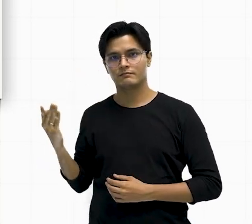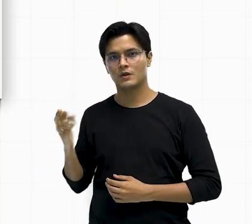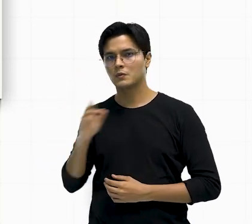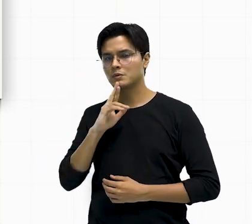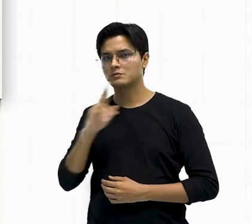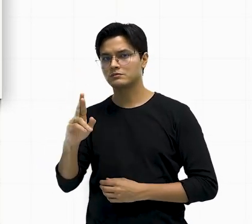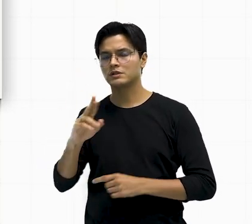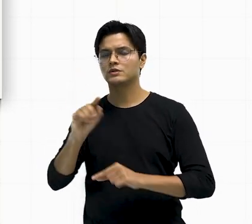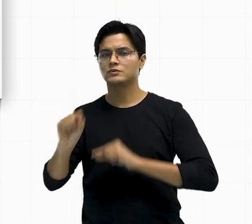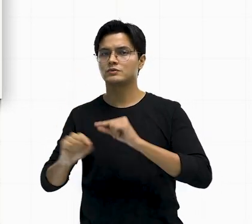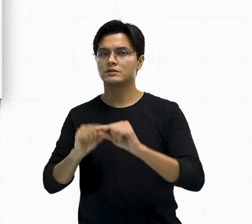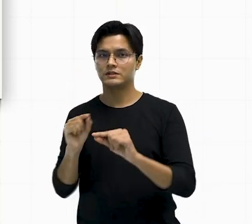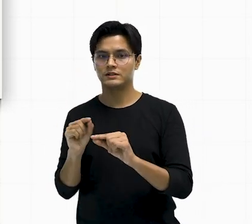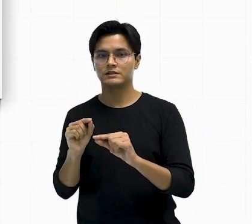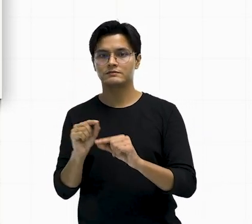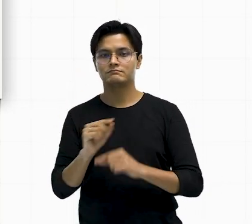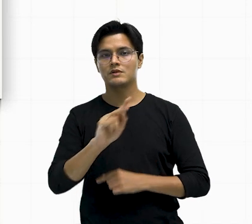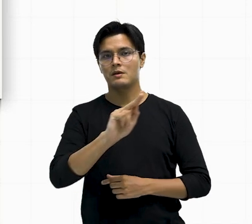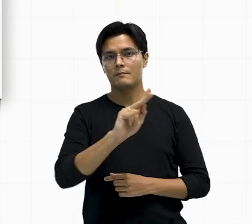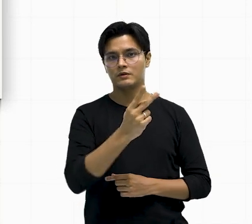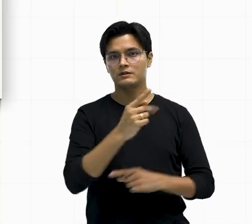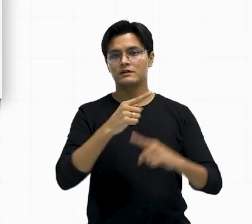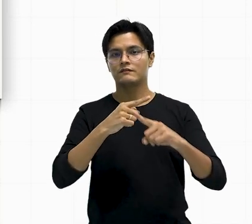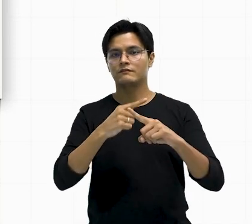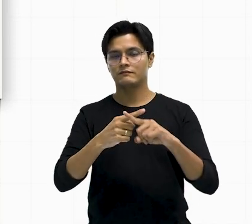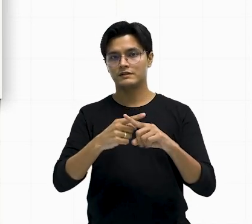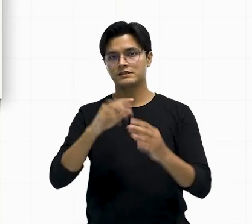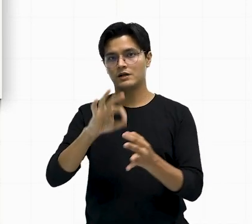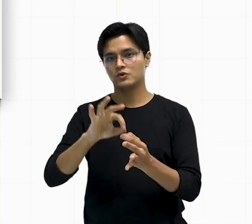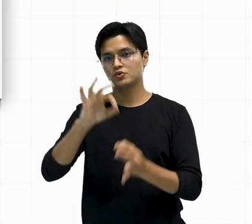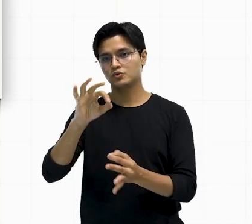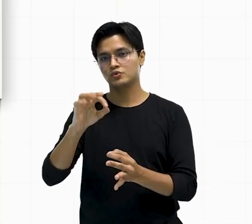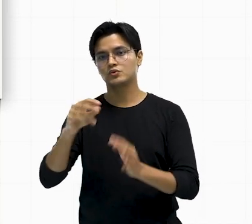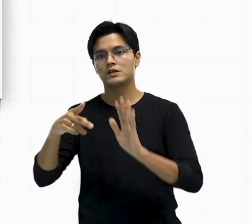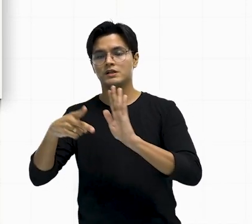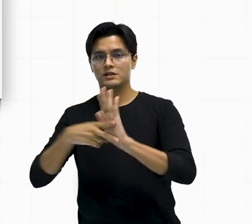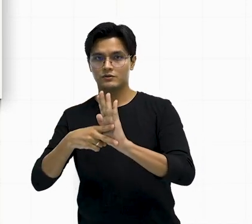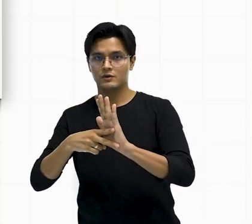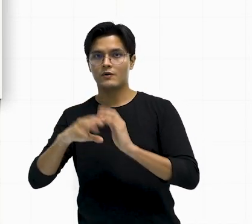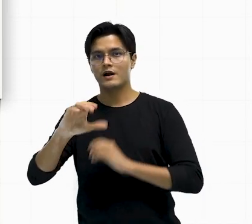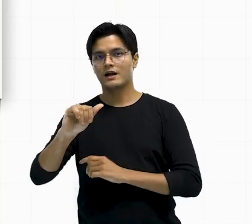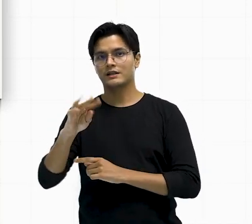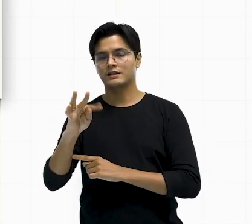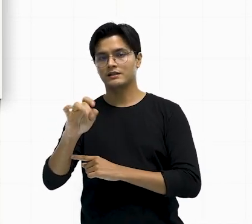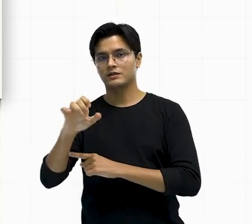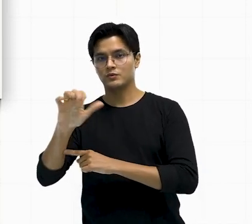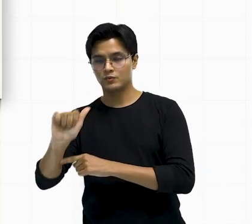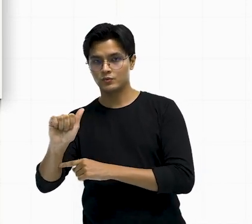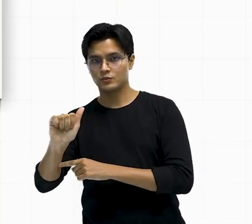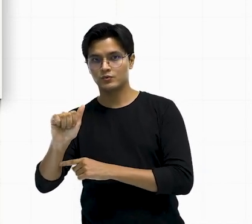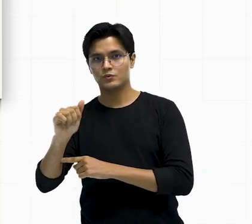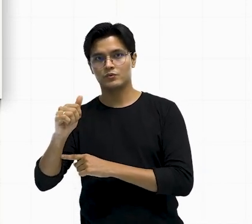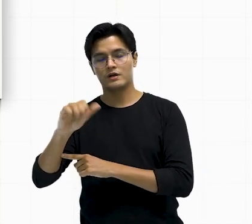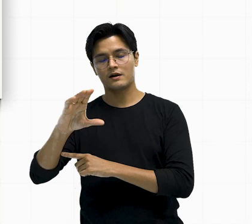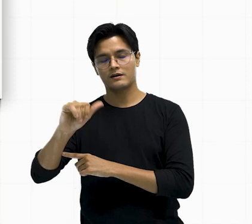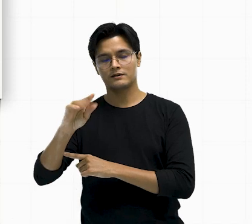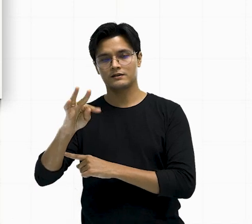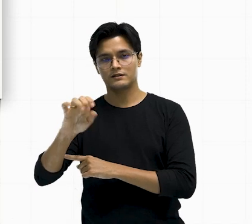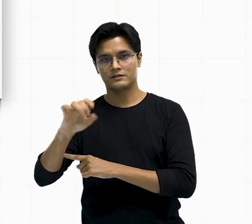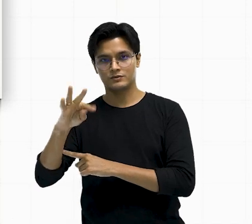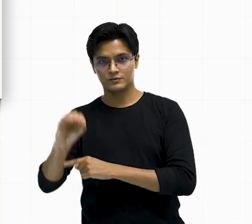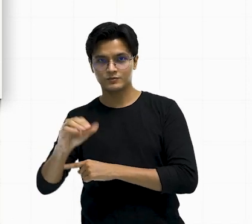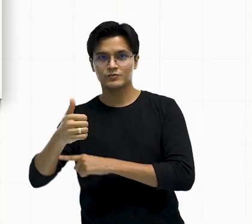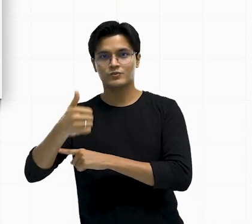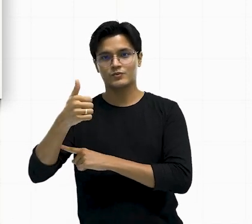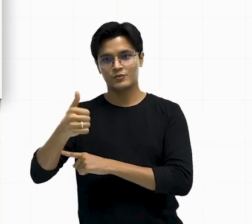ele vai ser igual ao produto dos dois catetos, do cateto 1 e o cateto 2,